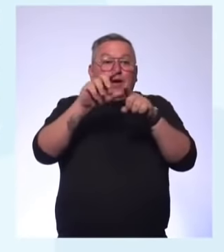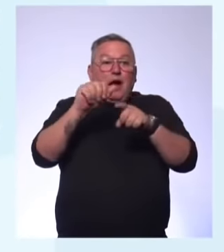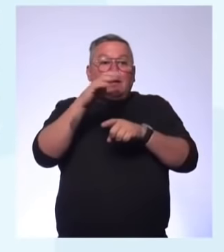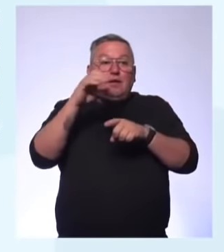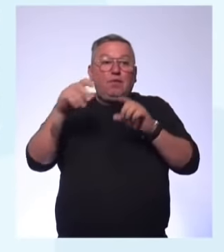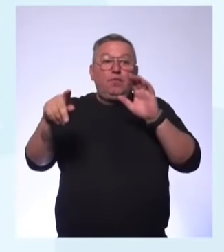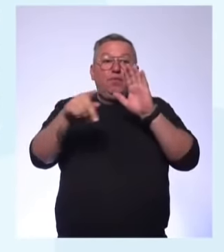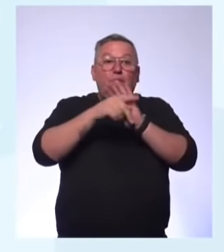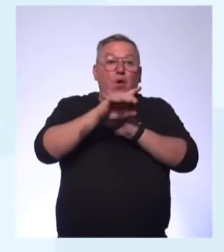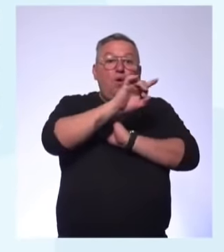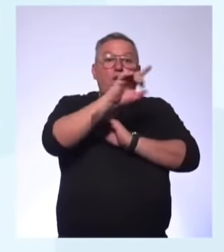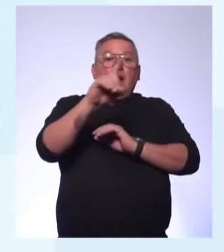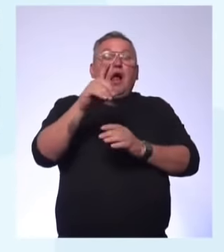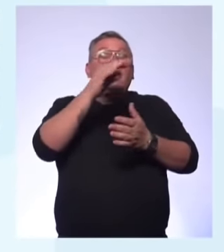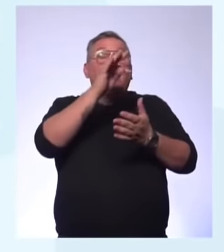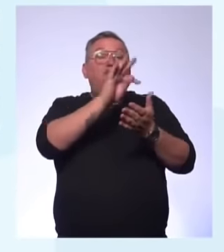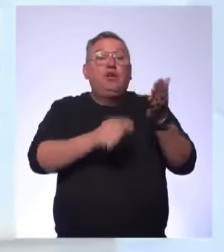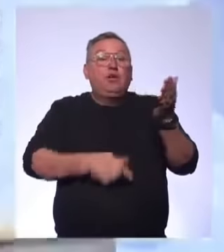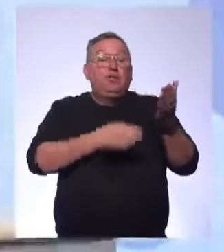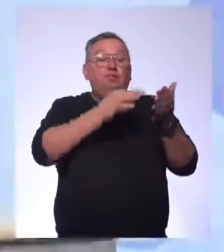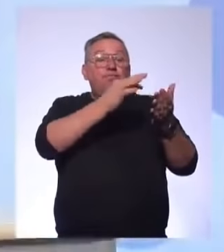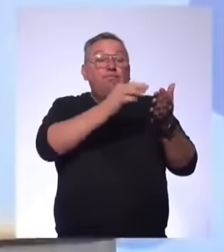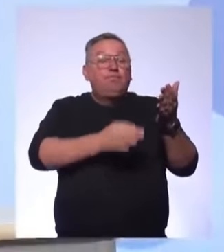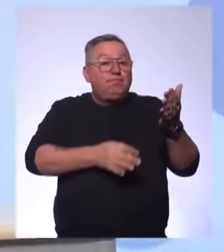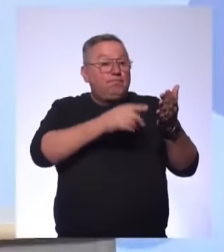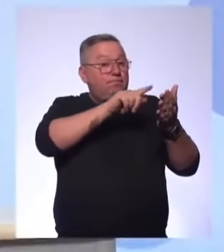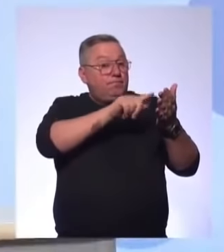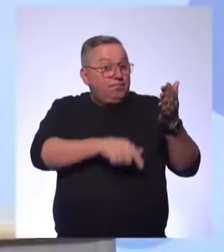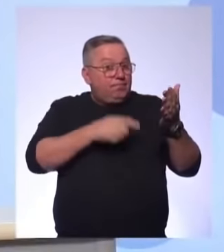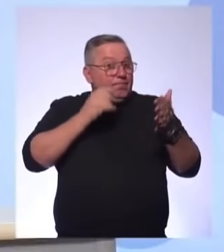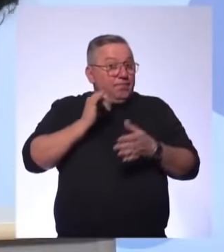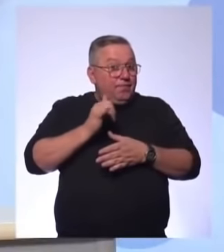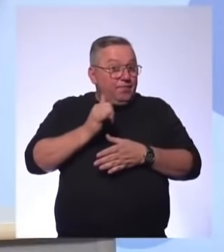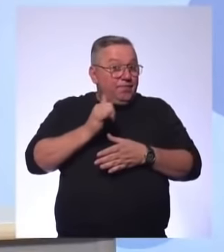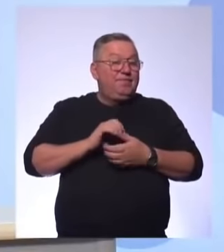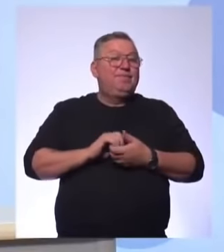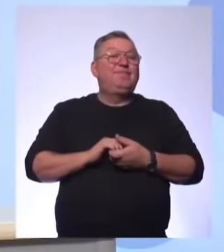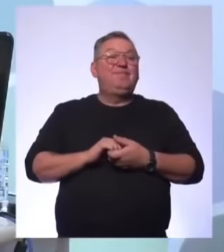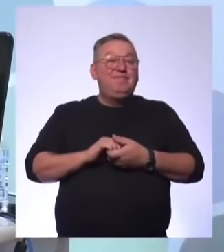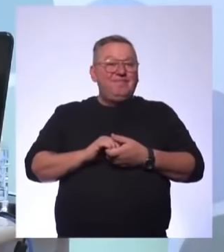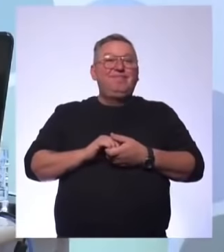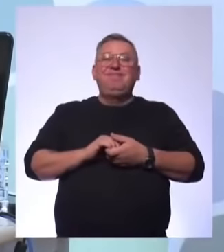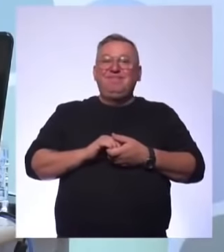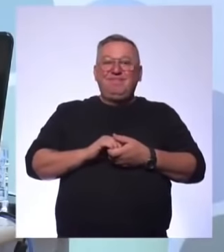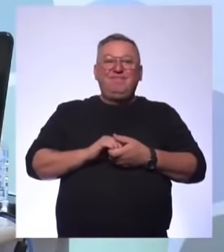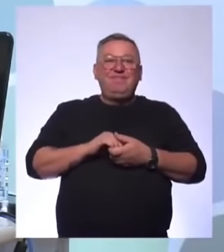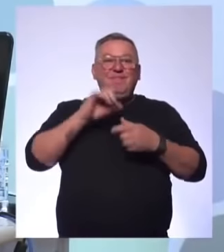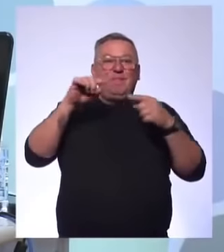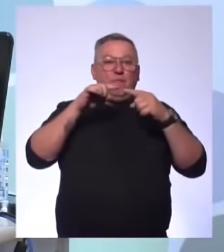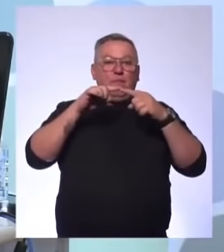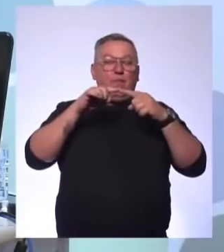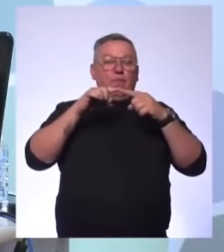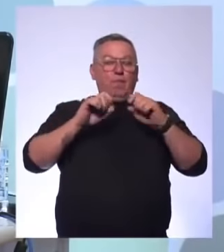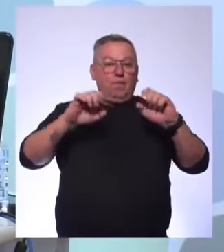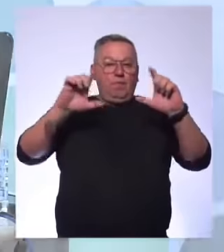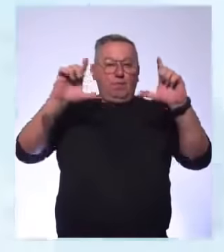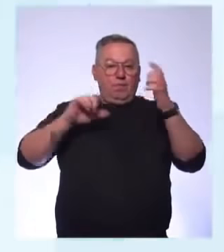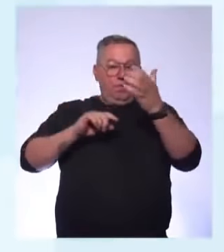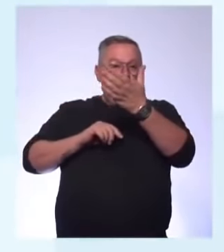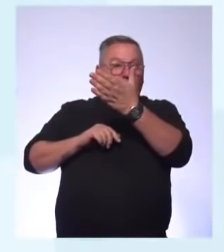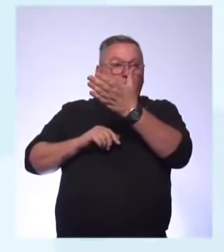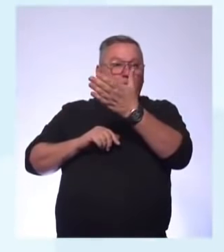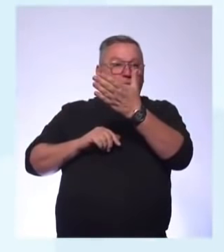e ações próprios de cada gênero narrativo. Muito bem, muito obrigada. Objetivos na tela aí para